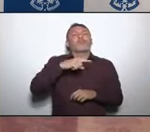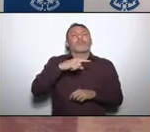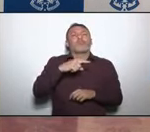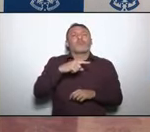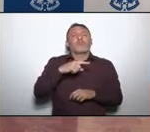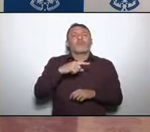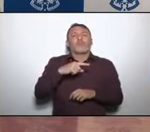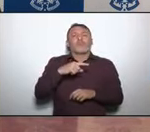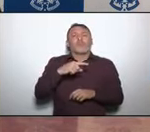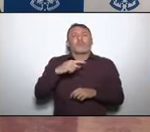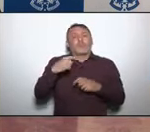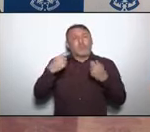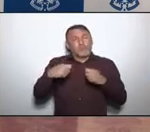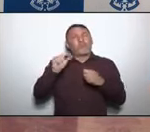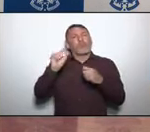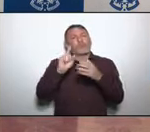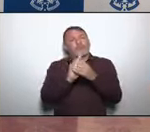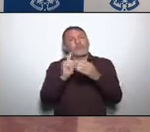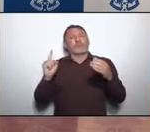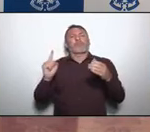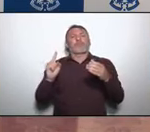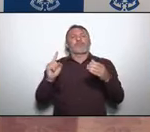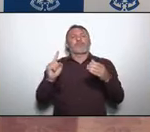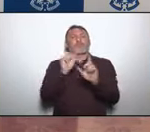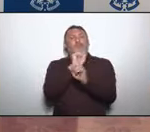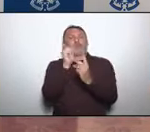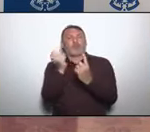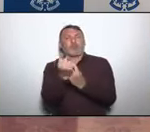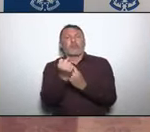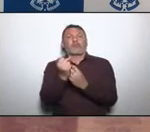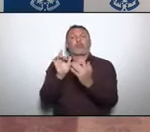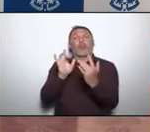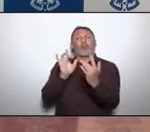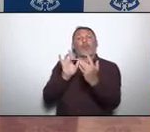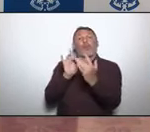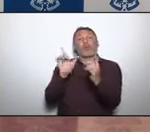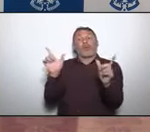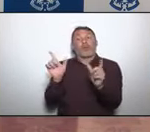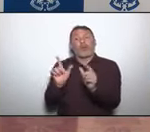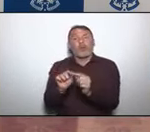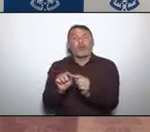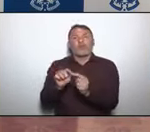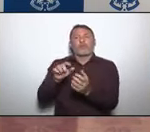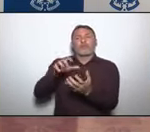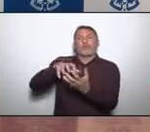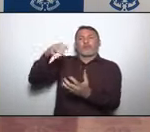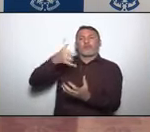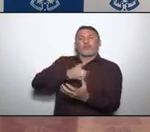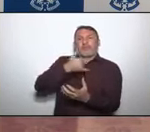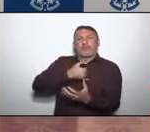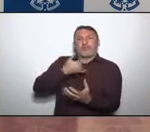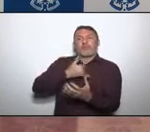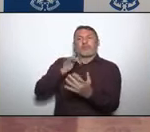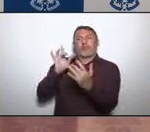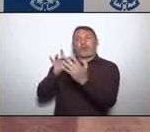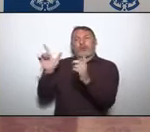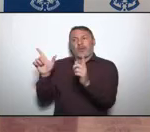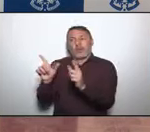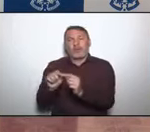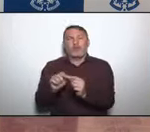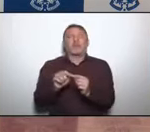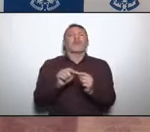termos um distanciamento social, o isolamento dos grupos de risco e a não aglomeração. Assim, muita gente